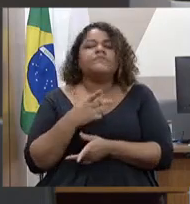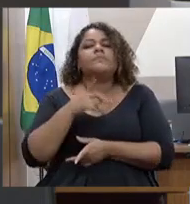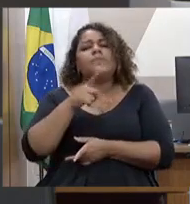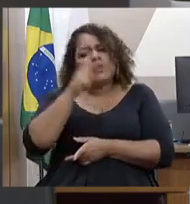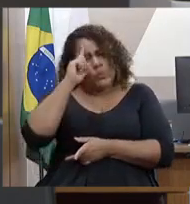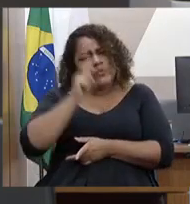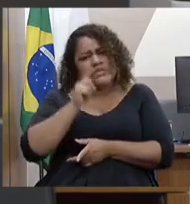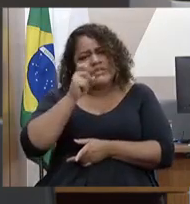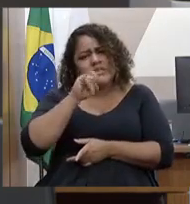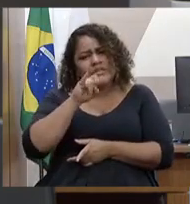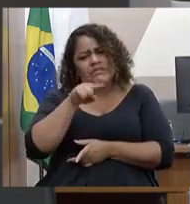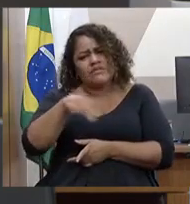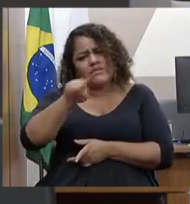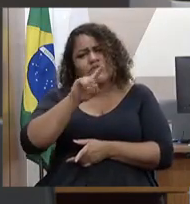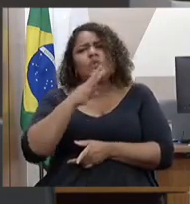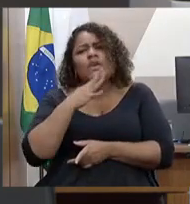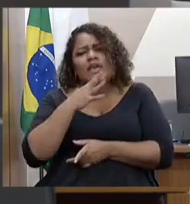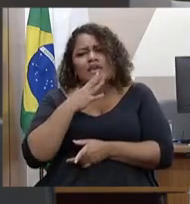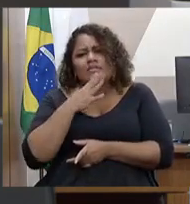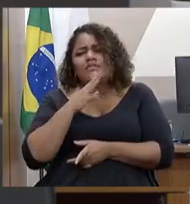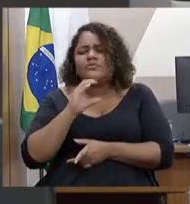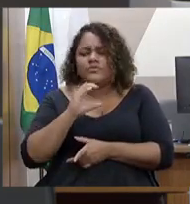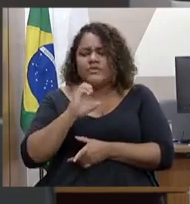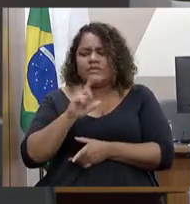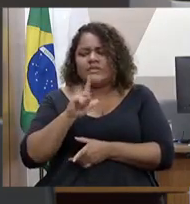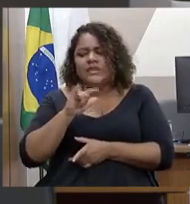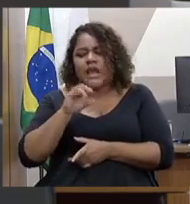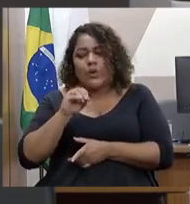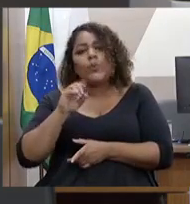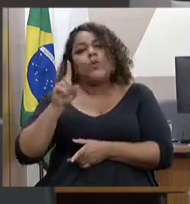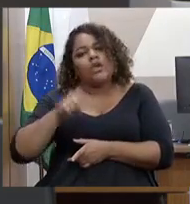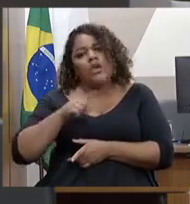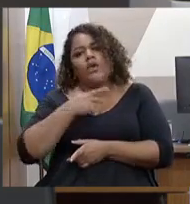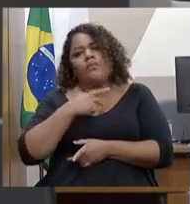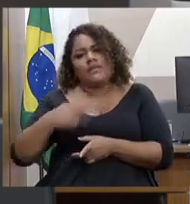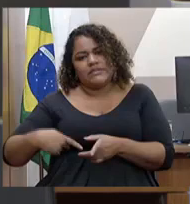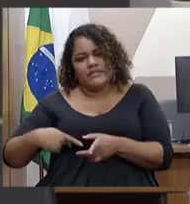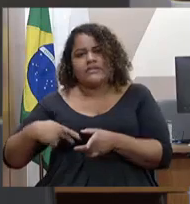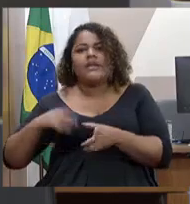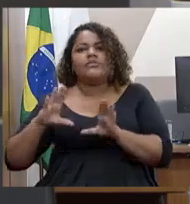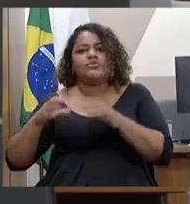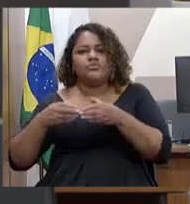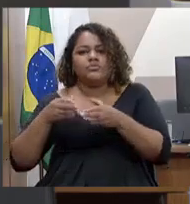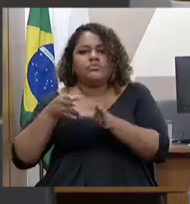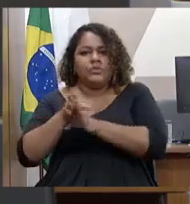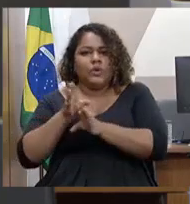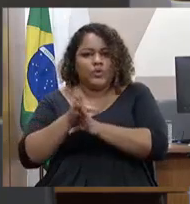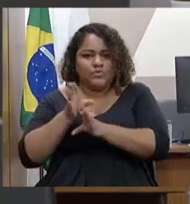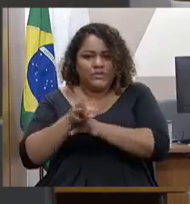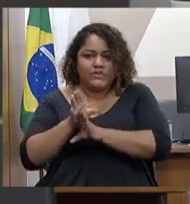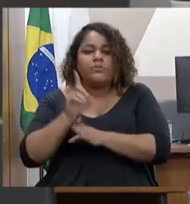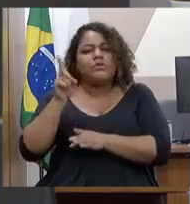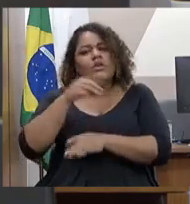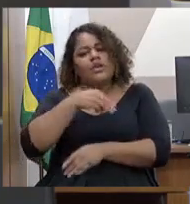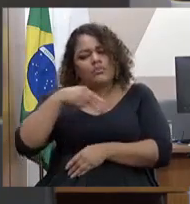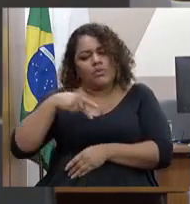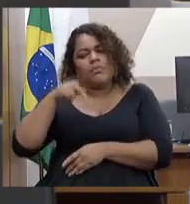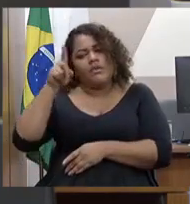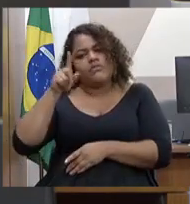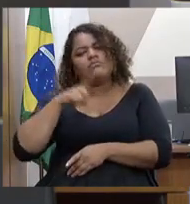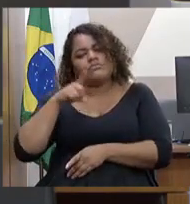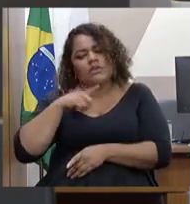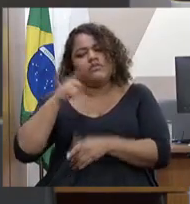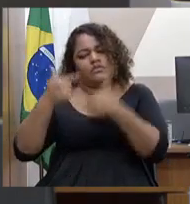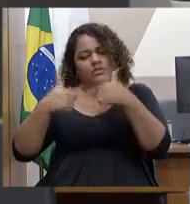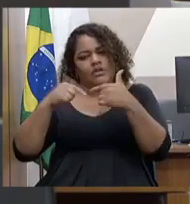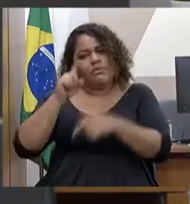Célio que é o presidente nosso lado da comissão é mas também né o Ministério Público integra lá e dizer que estamos à disposição também lá para